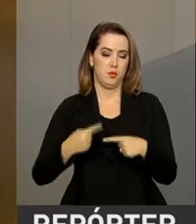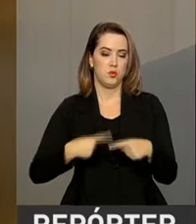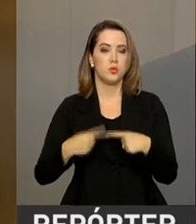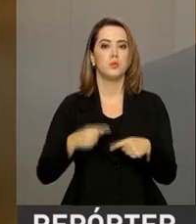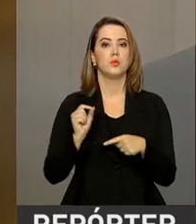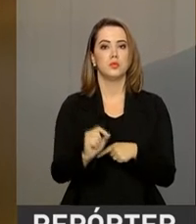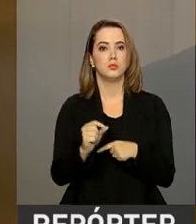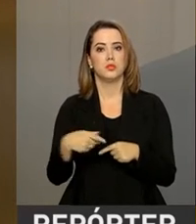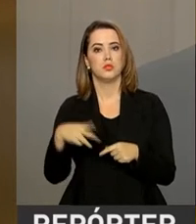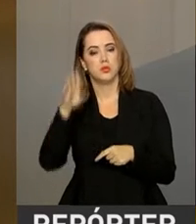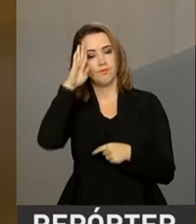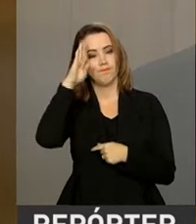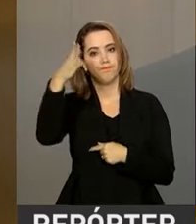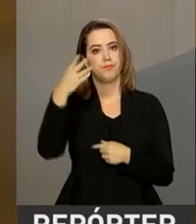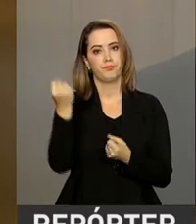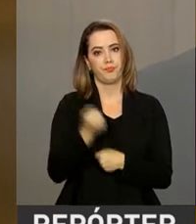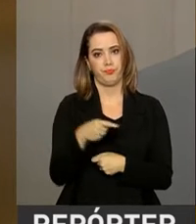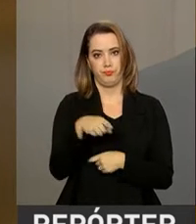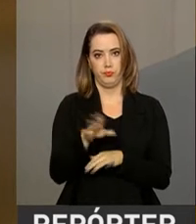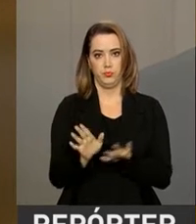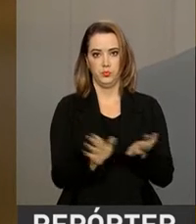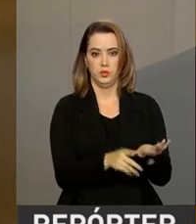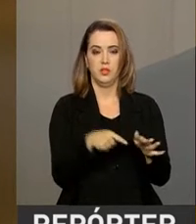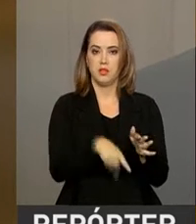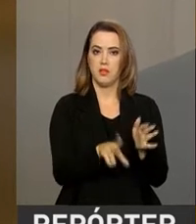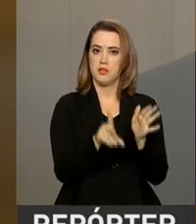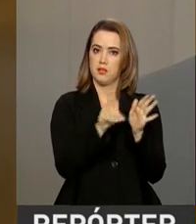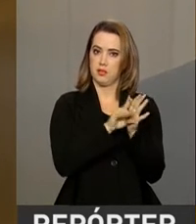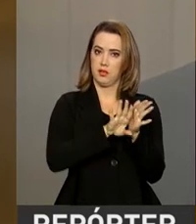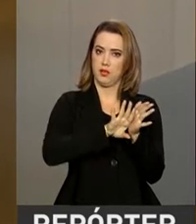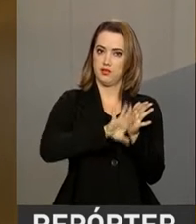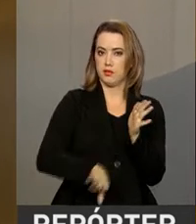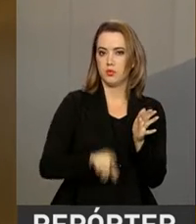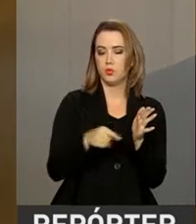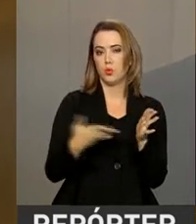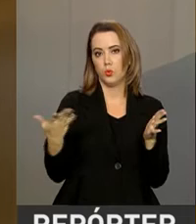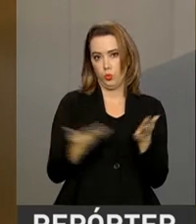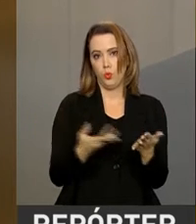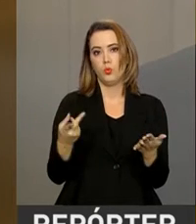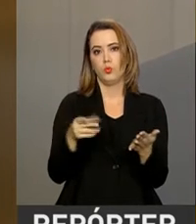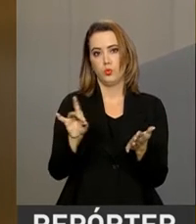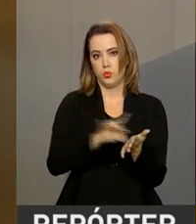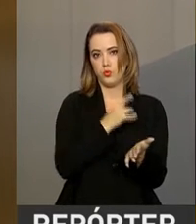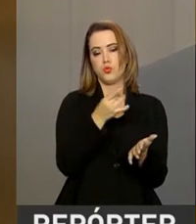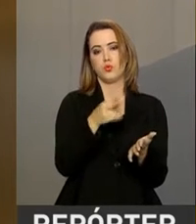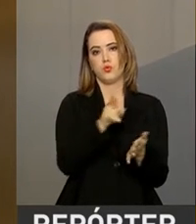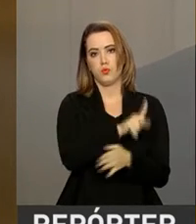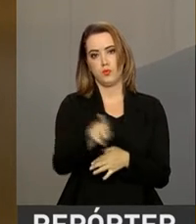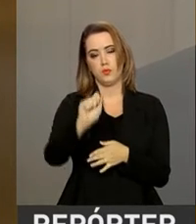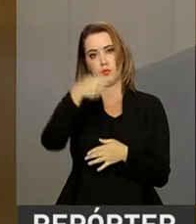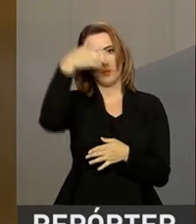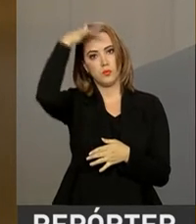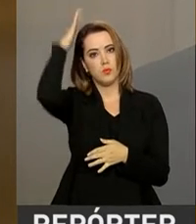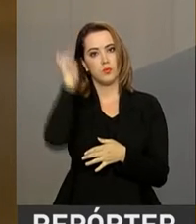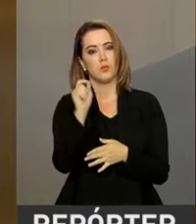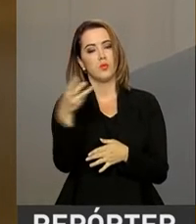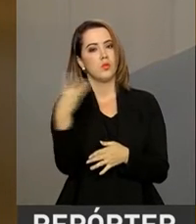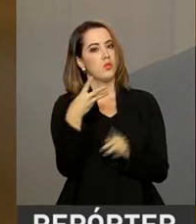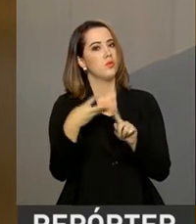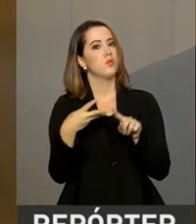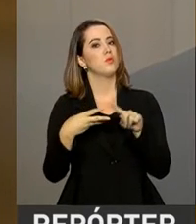festa revogação hoje promovida pelo presidente temer nos tais três ganhos o trecho